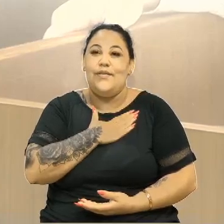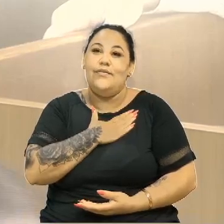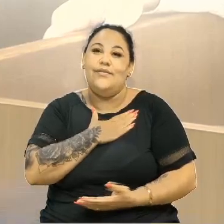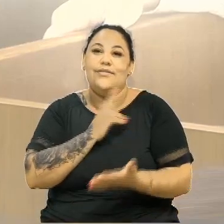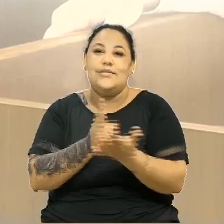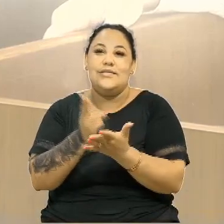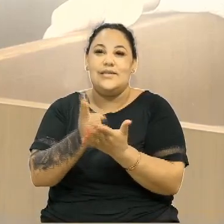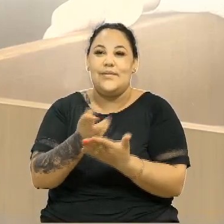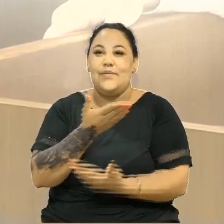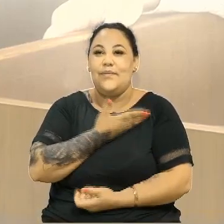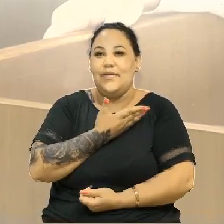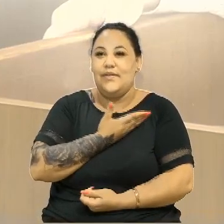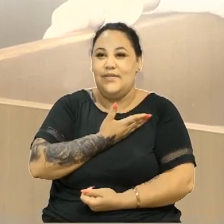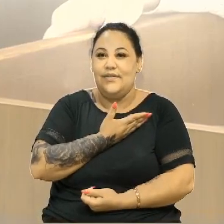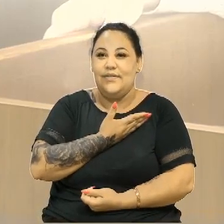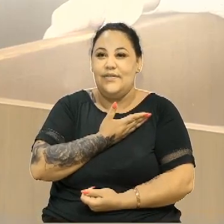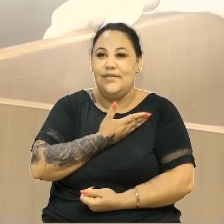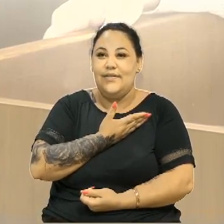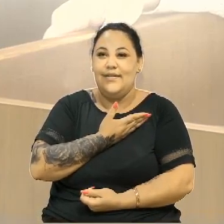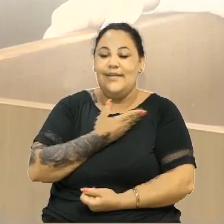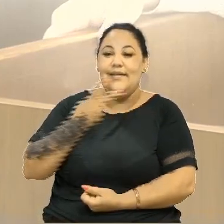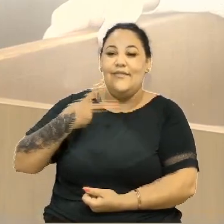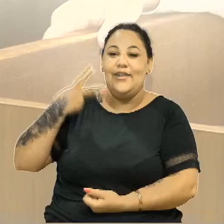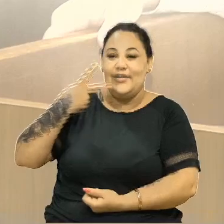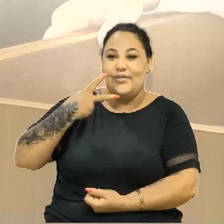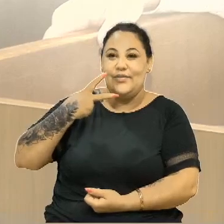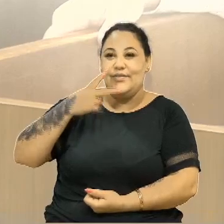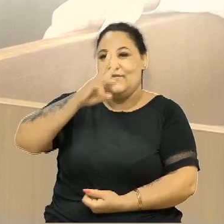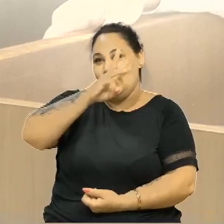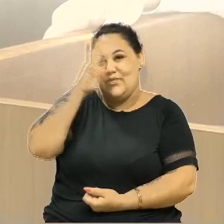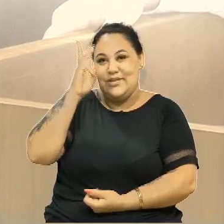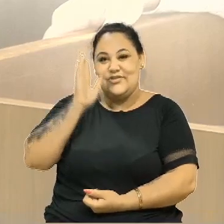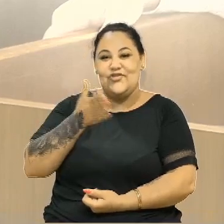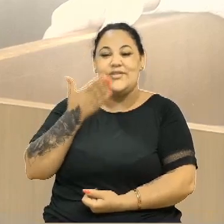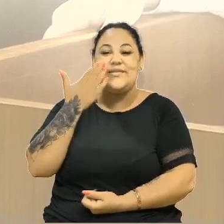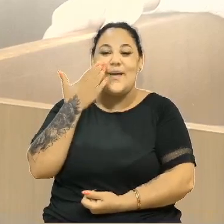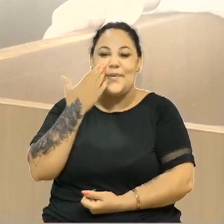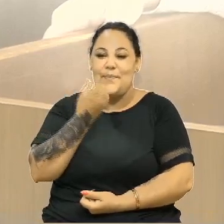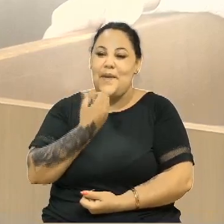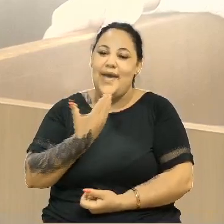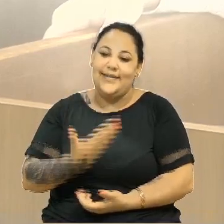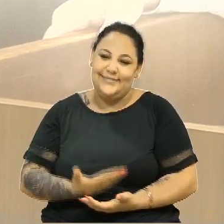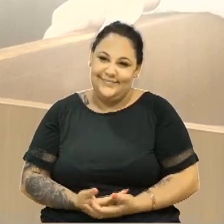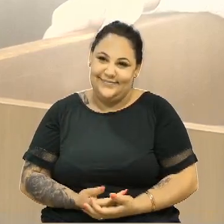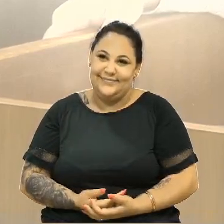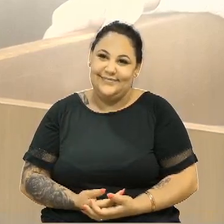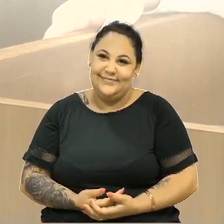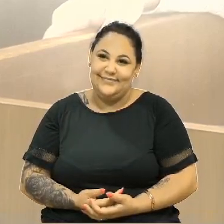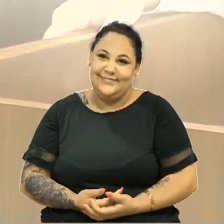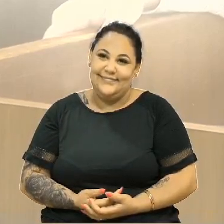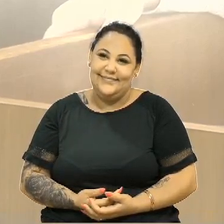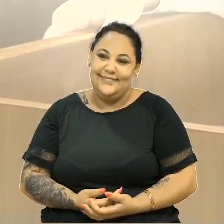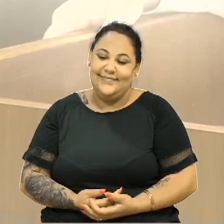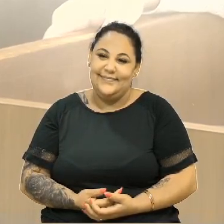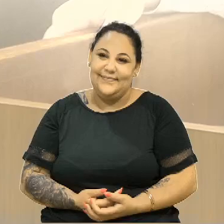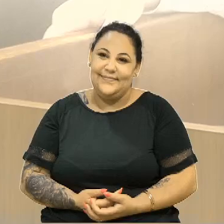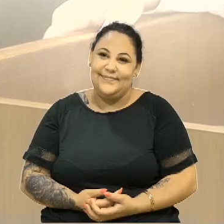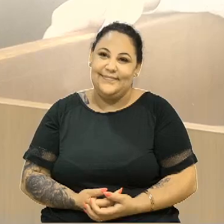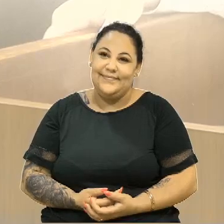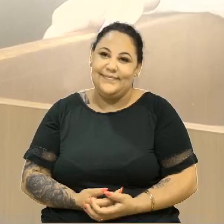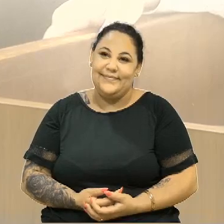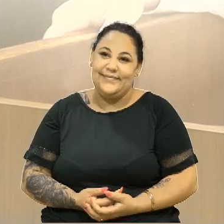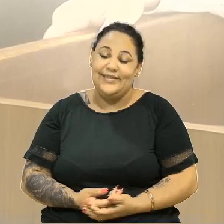amigo, vereador Ues, sabe muito bem dessa identidade italiana. Por